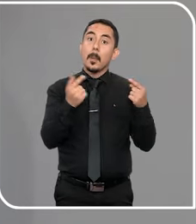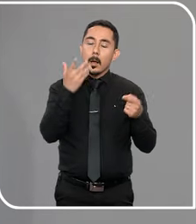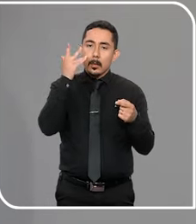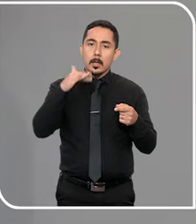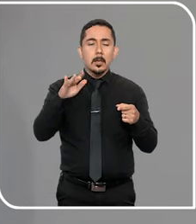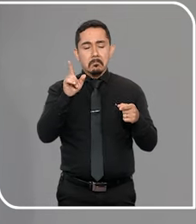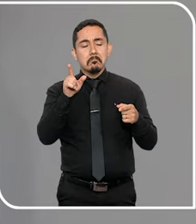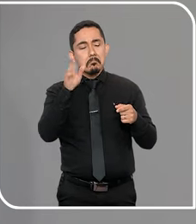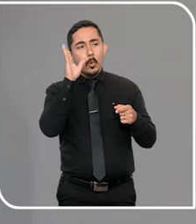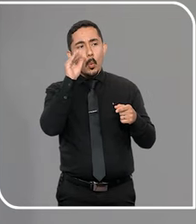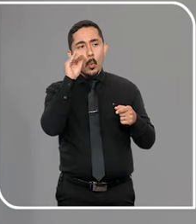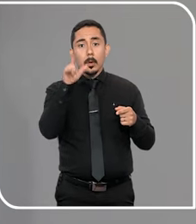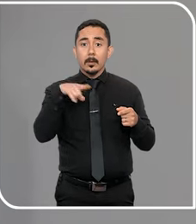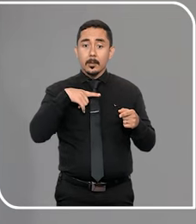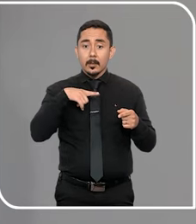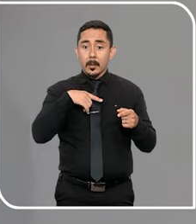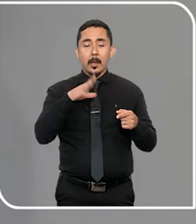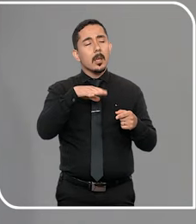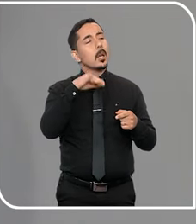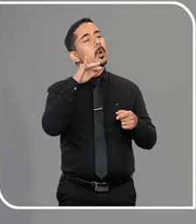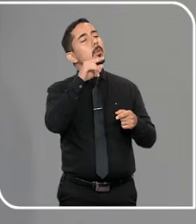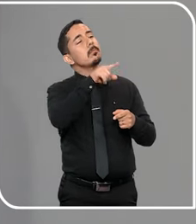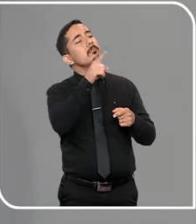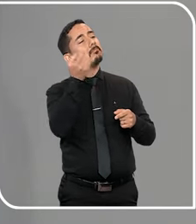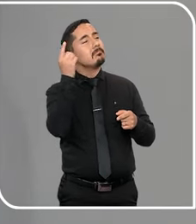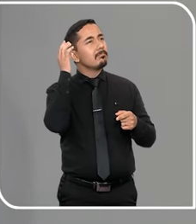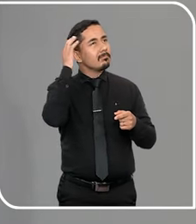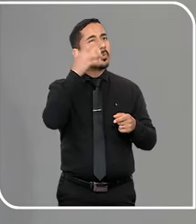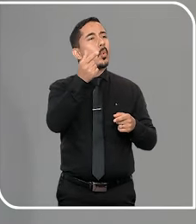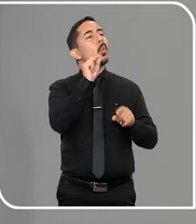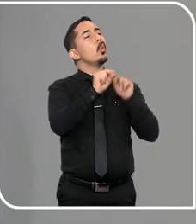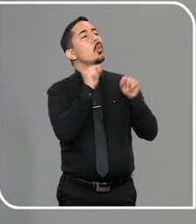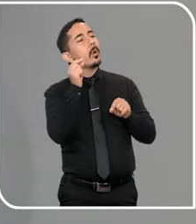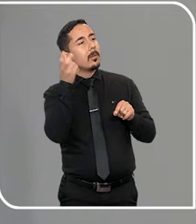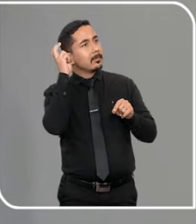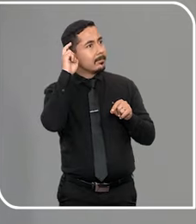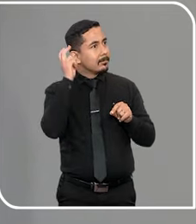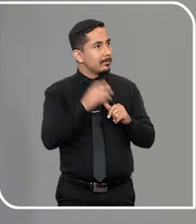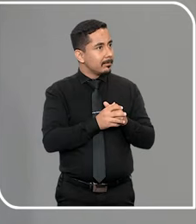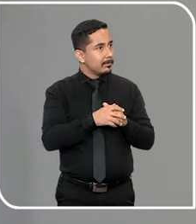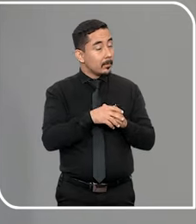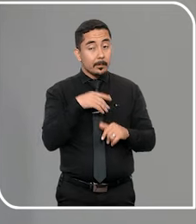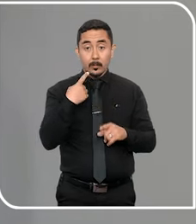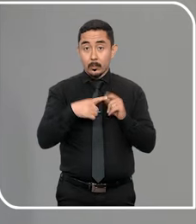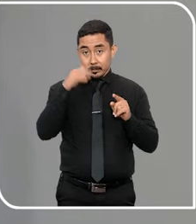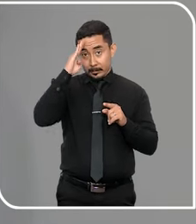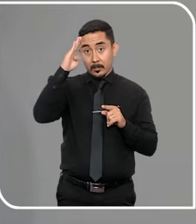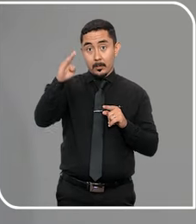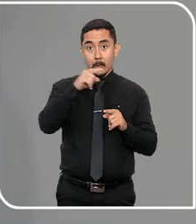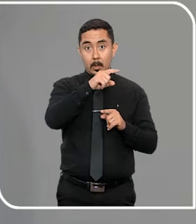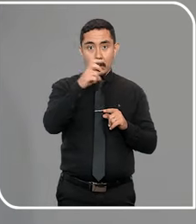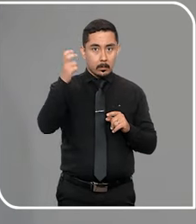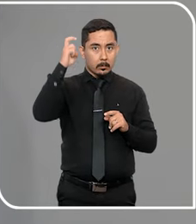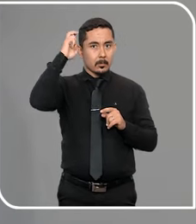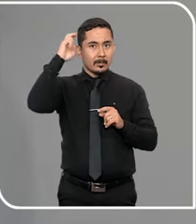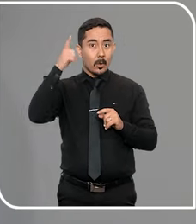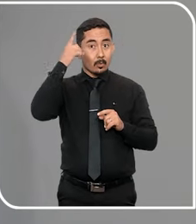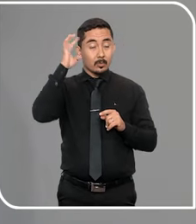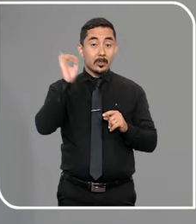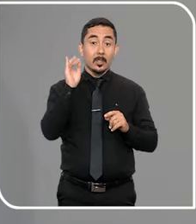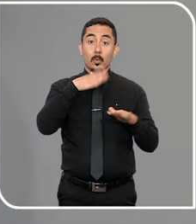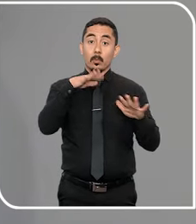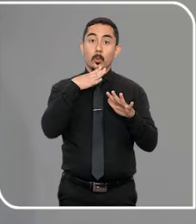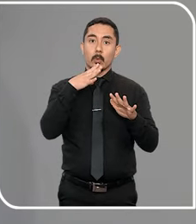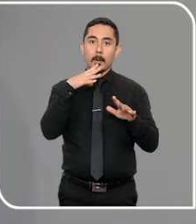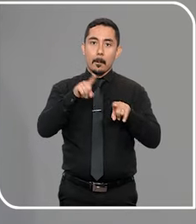né mas as crianças não elas vêm e falam João o que que é isso na sua cabeça né Principalmente porque o aparelho né